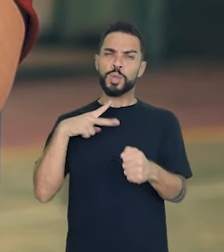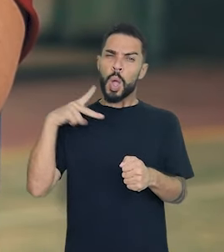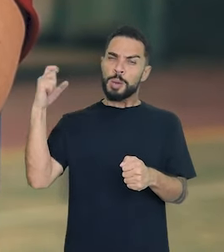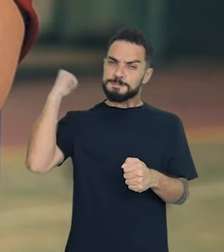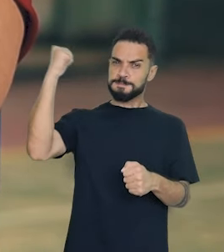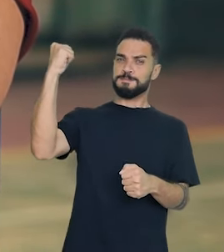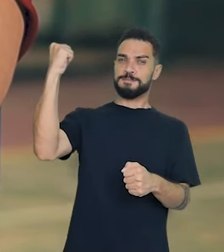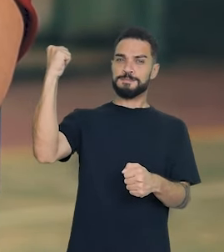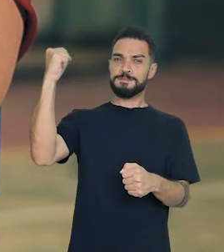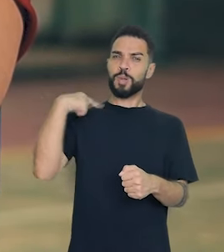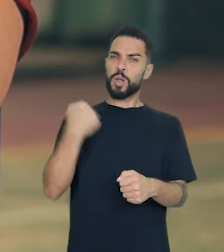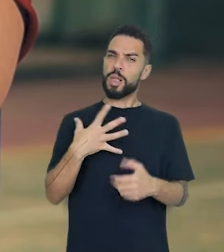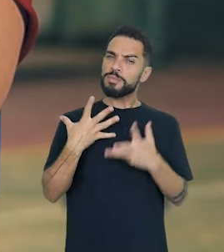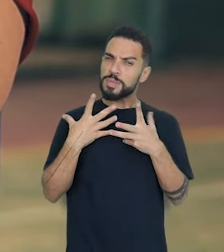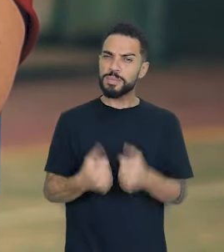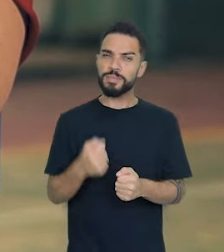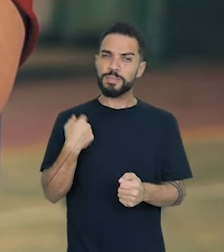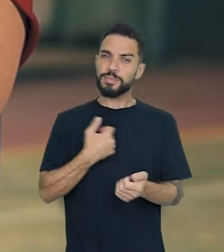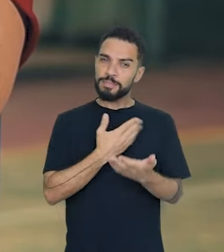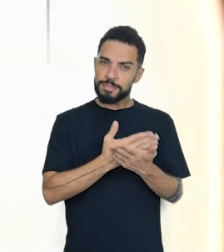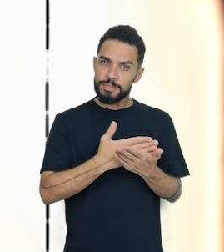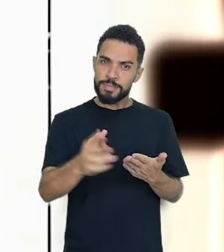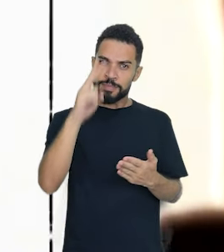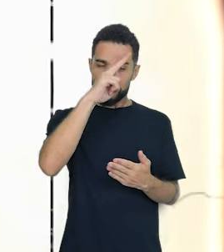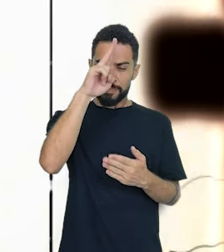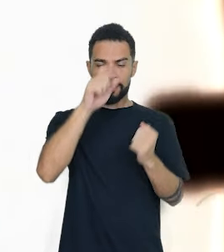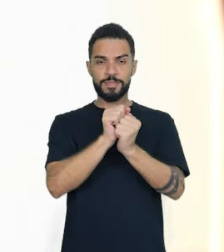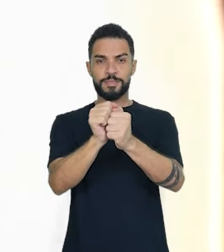E ali a gente topou e foi onde tudo começou.